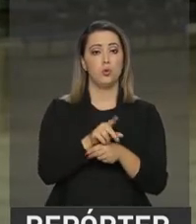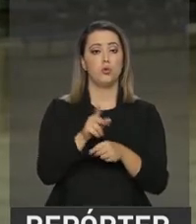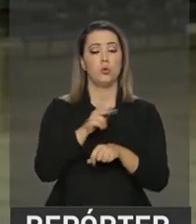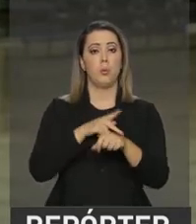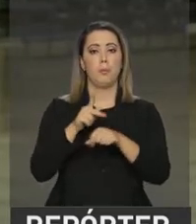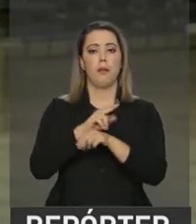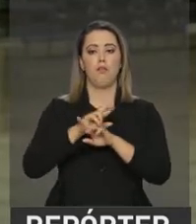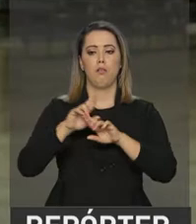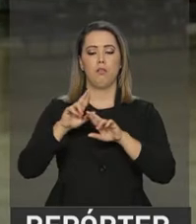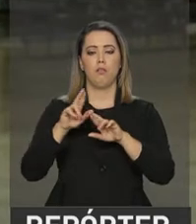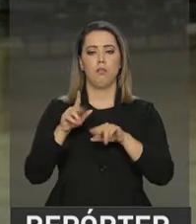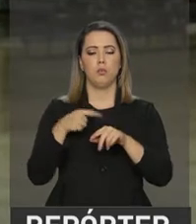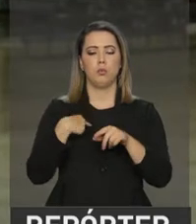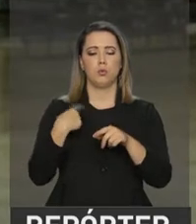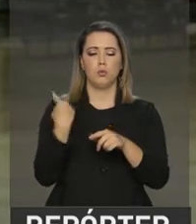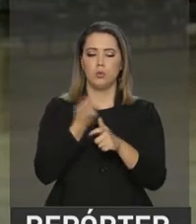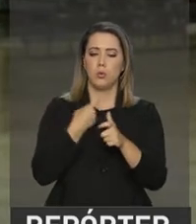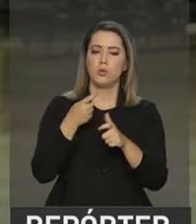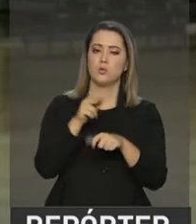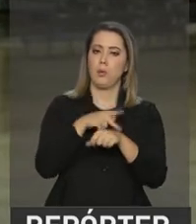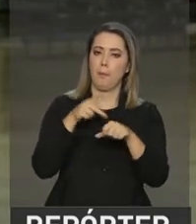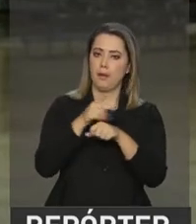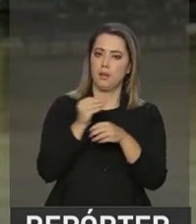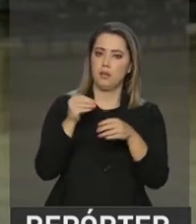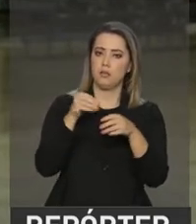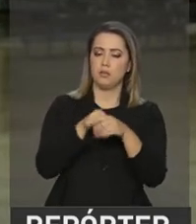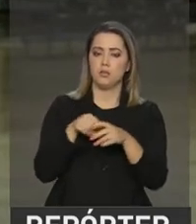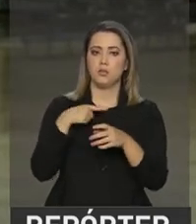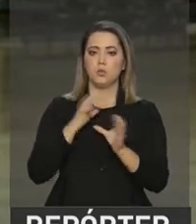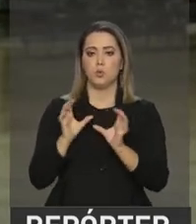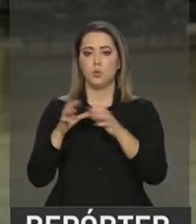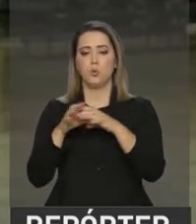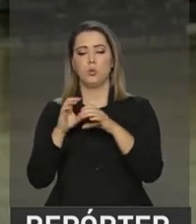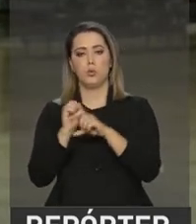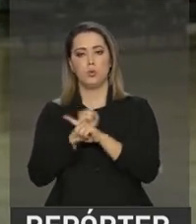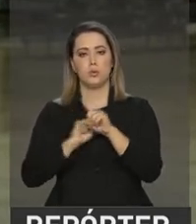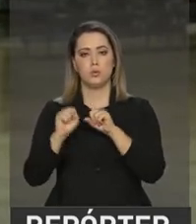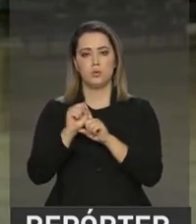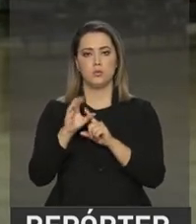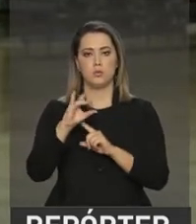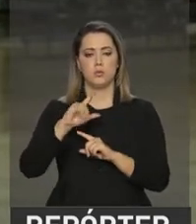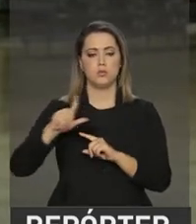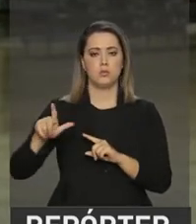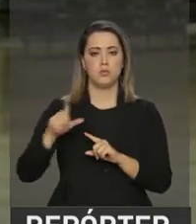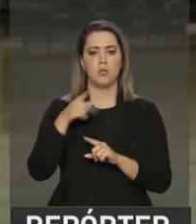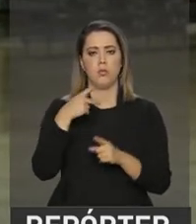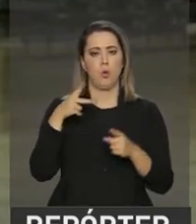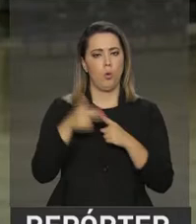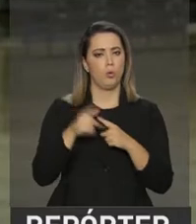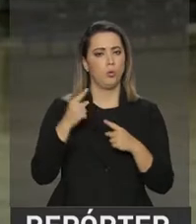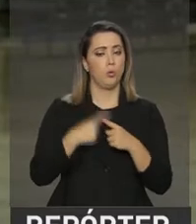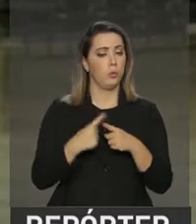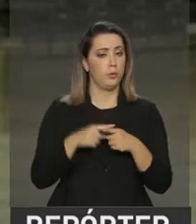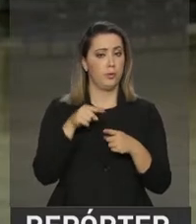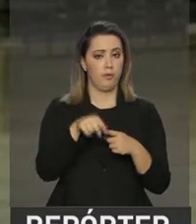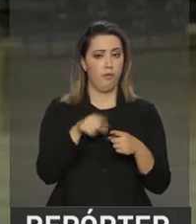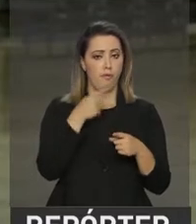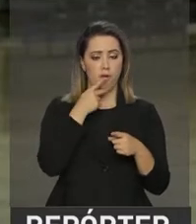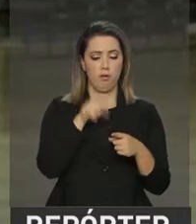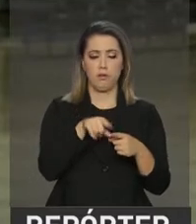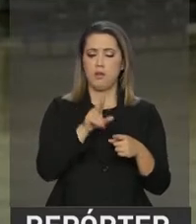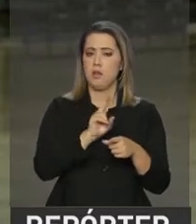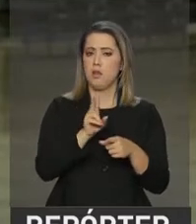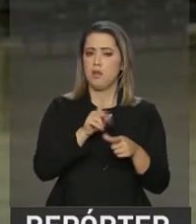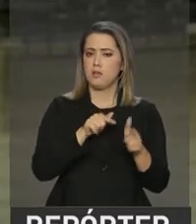por diferentes segmentos da sociedade civil na justificativa desse veto o presidente michel temer disse que esse trabalho